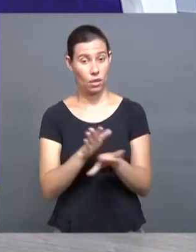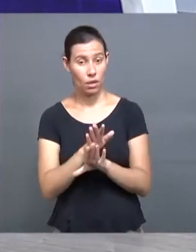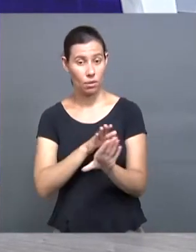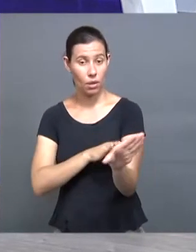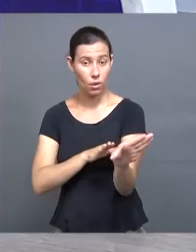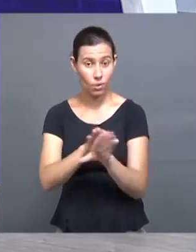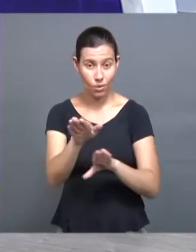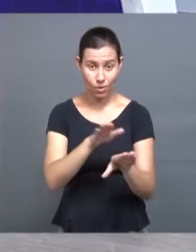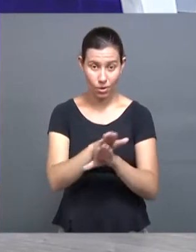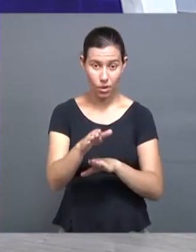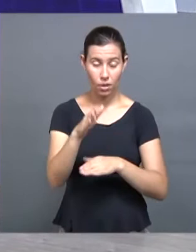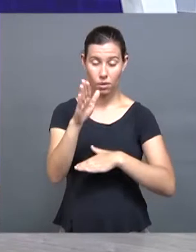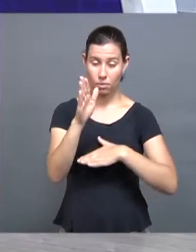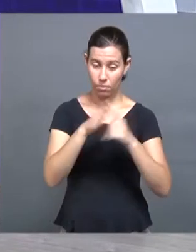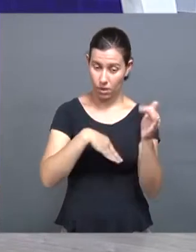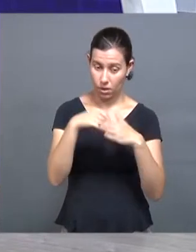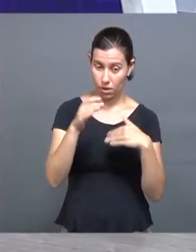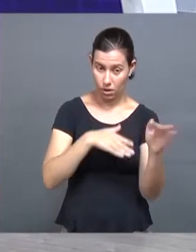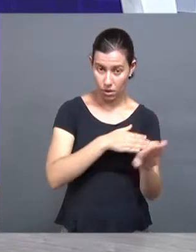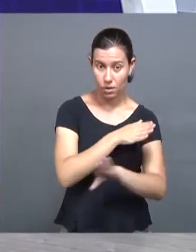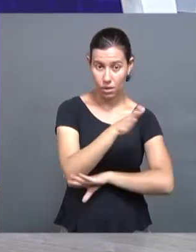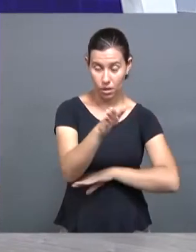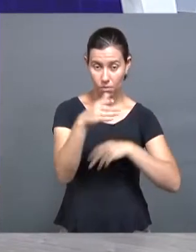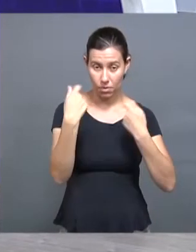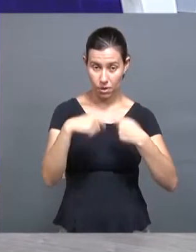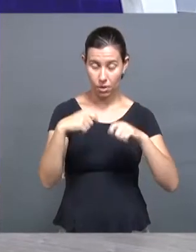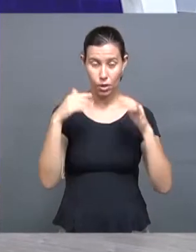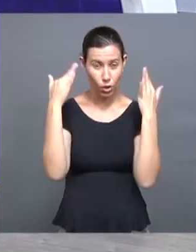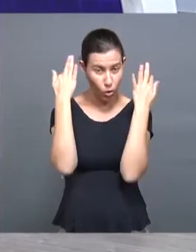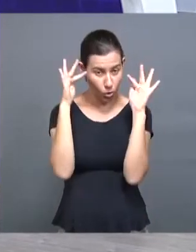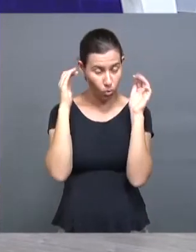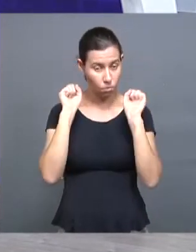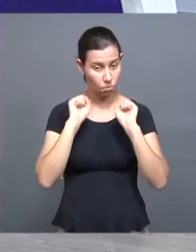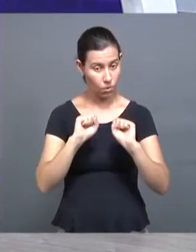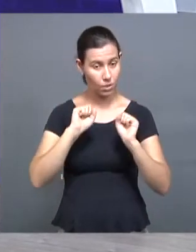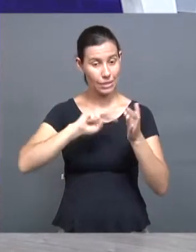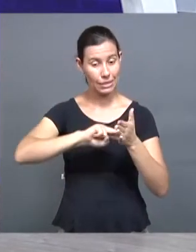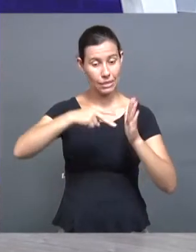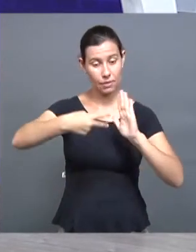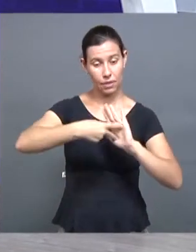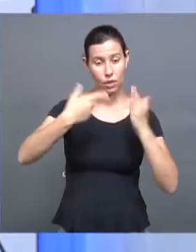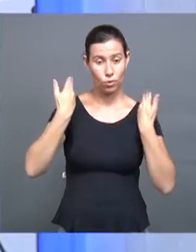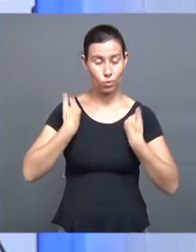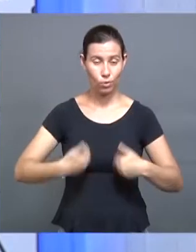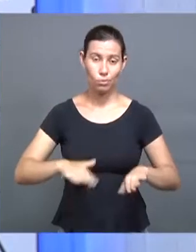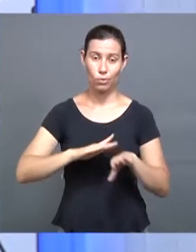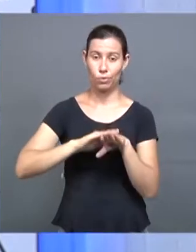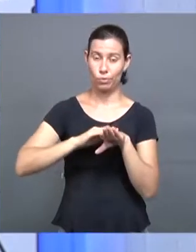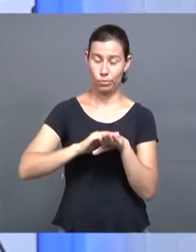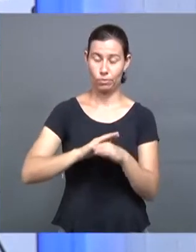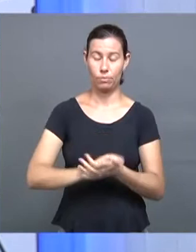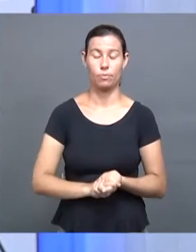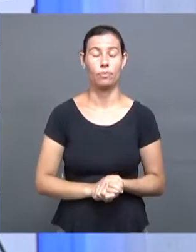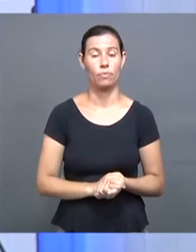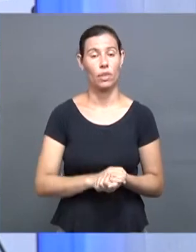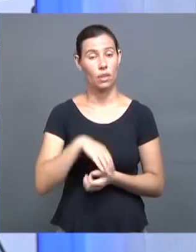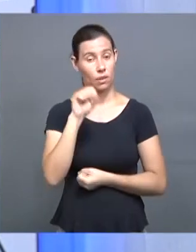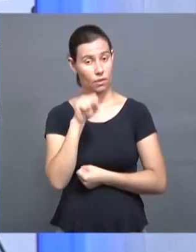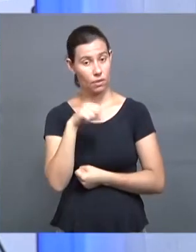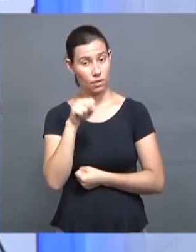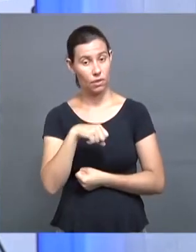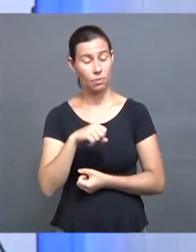porque a dor de cabeça pode ser sinal de que o corpo não está bem. Sim, com certeza. É assim como as